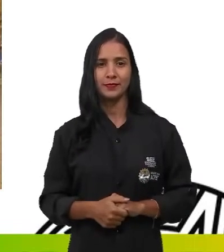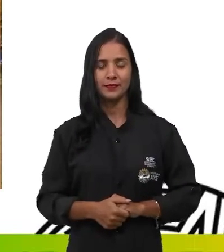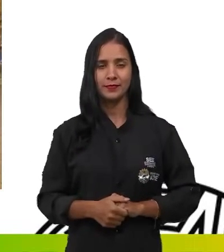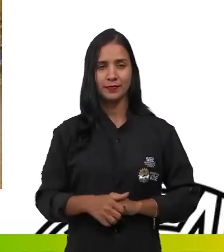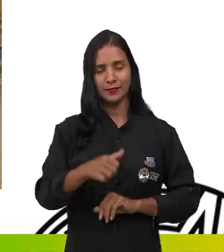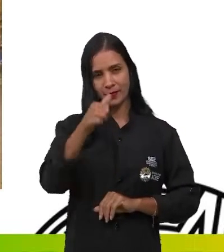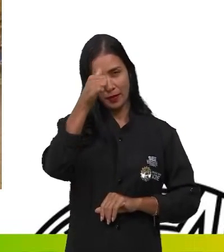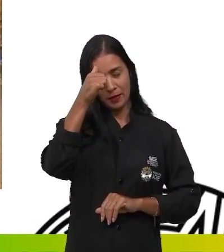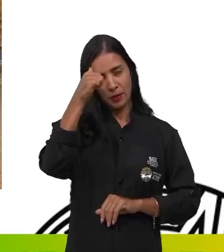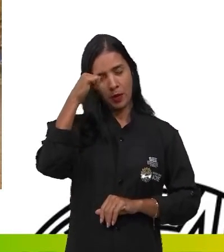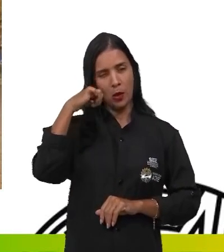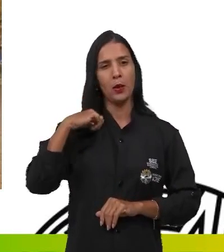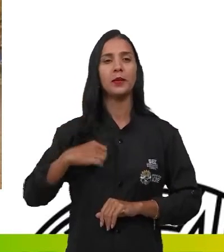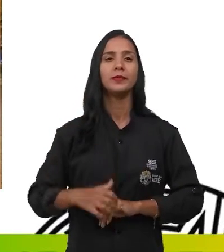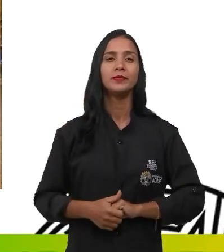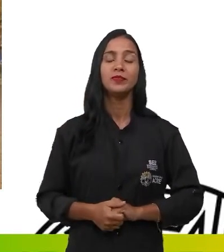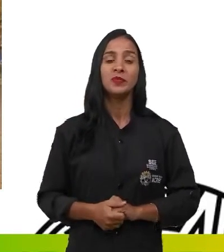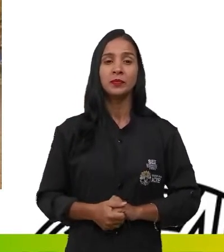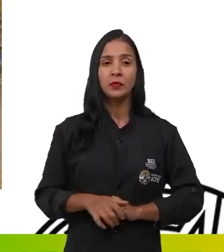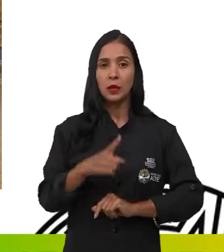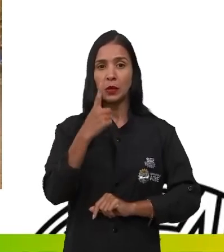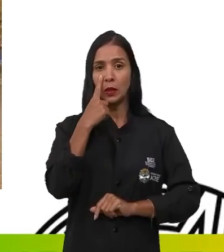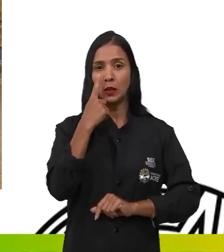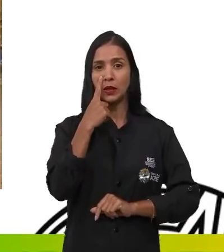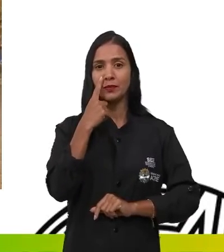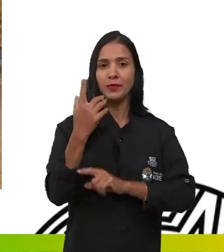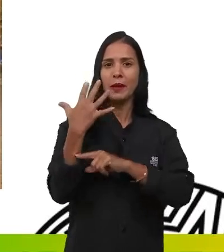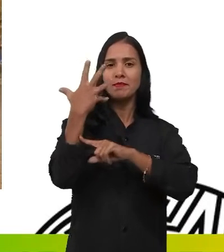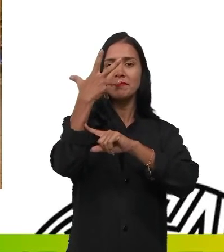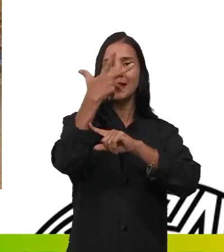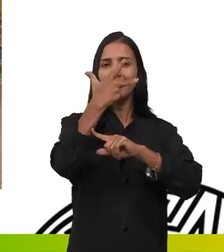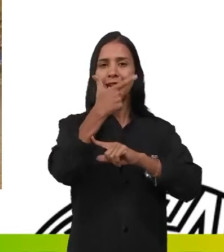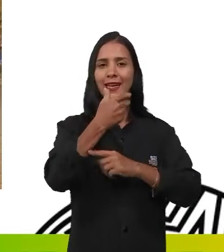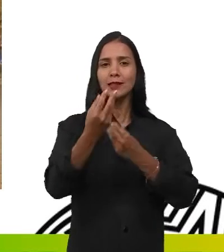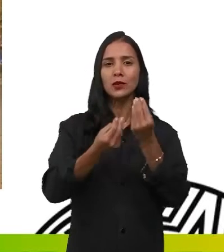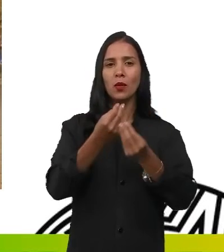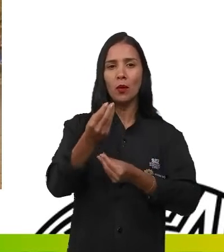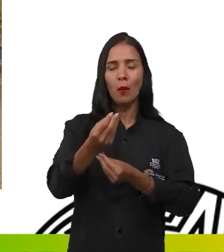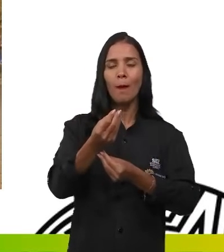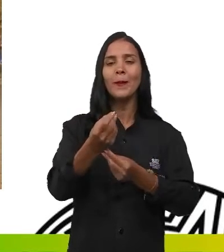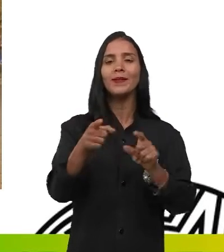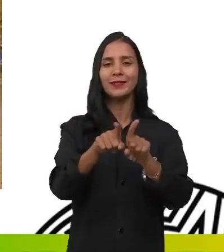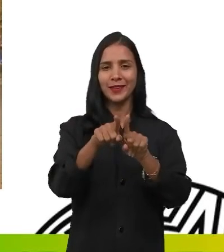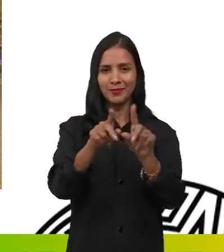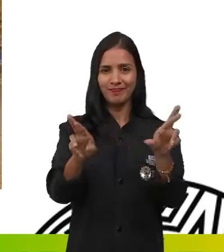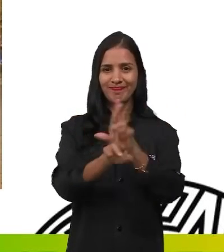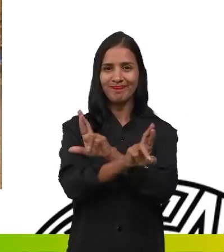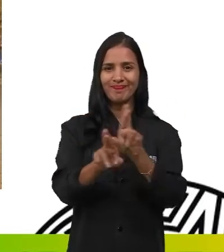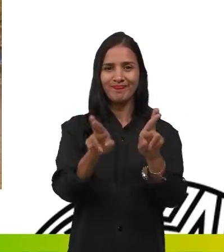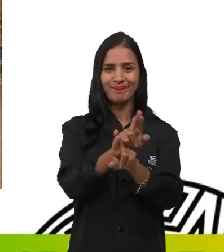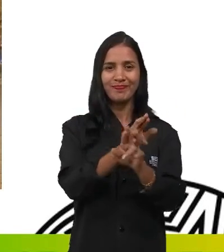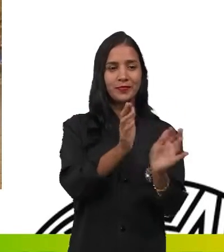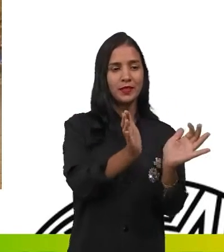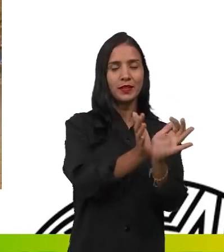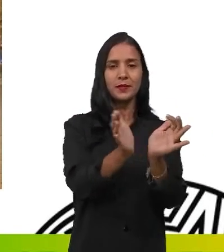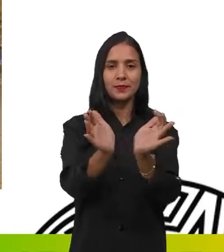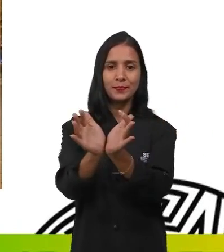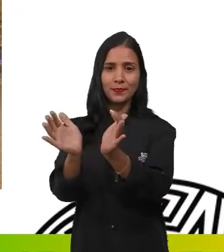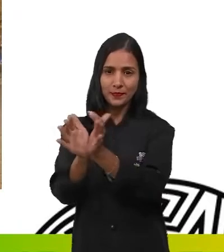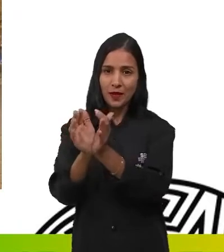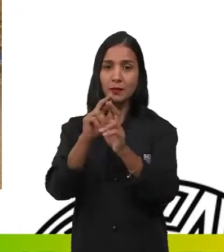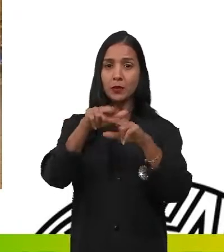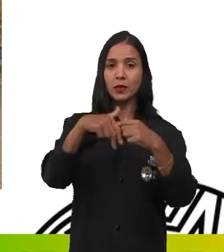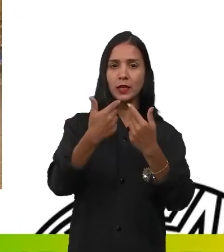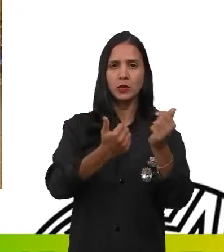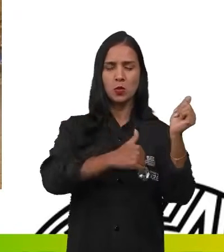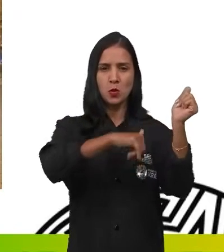aqui, ó. Nessas manifestações, a estética está ligada à coletividade. As pinturas e adornos não